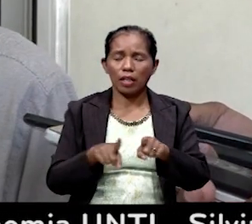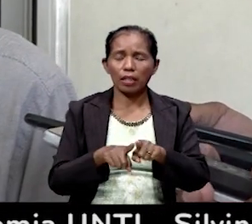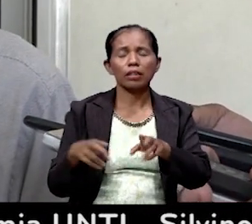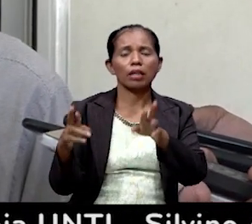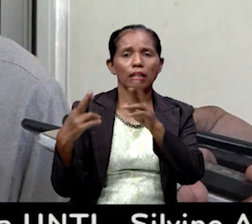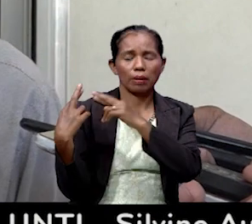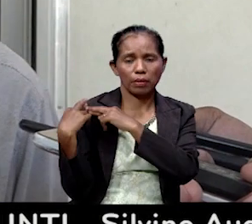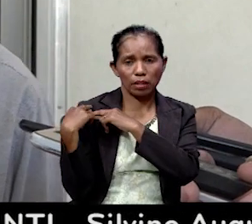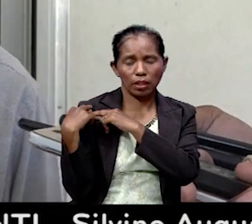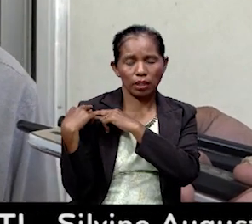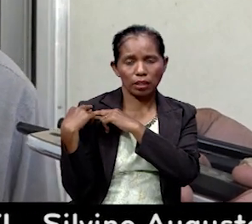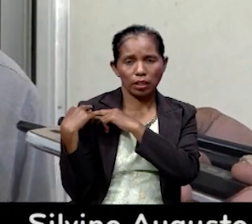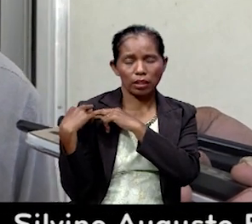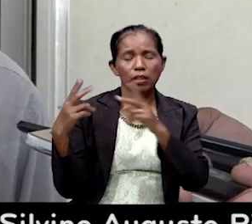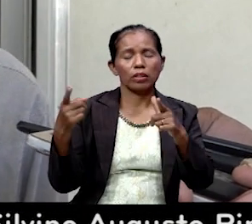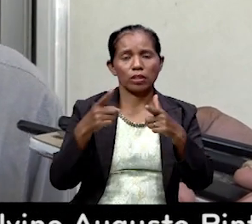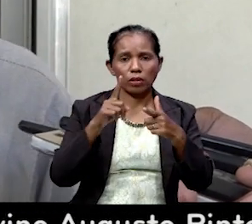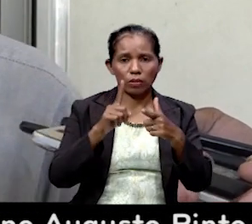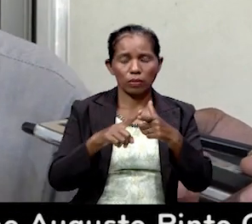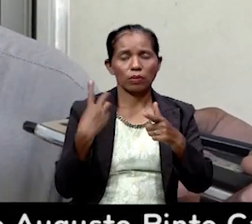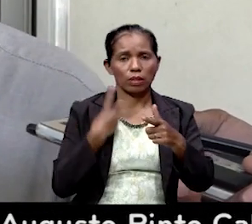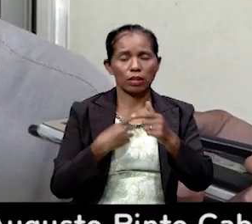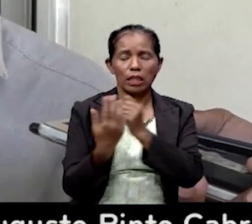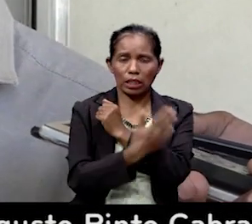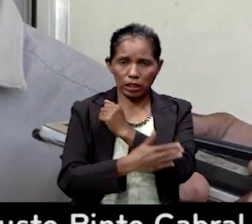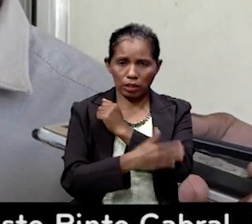representa o segundo órgão de soberania do país.